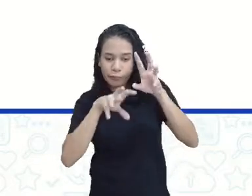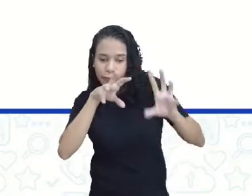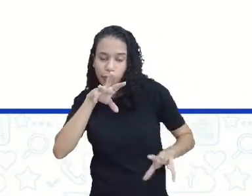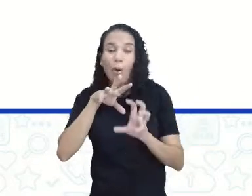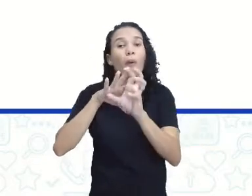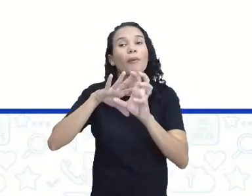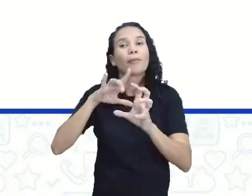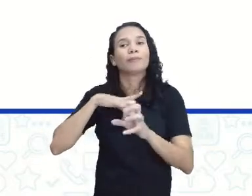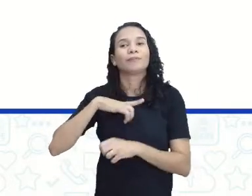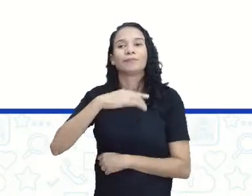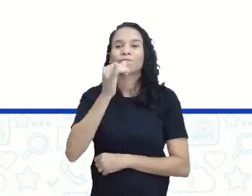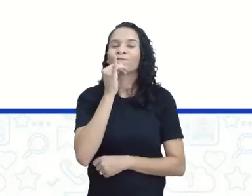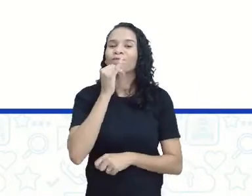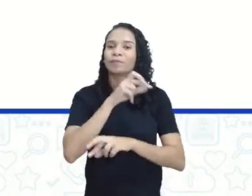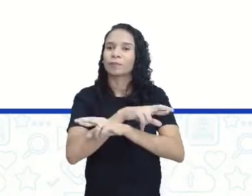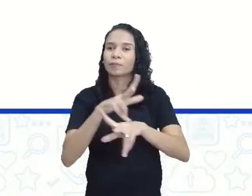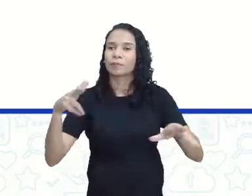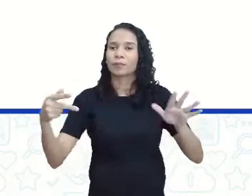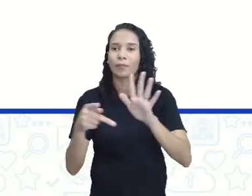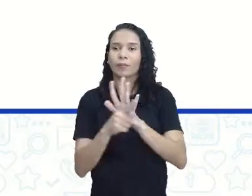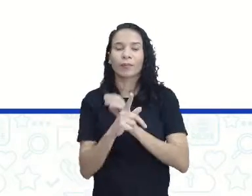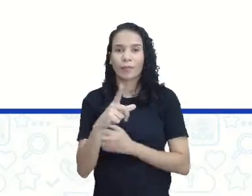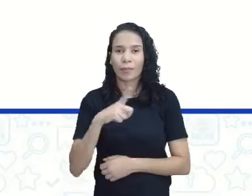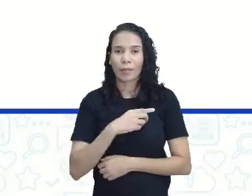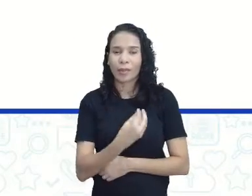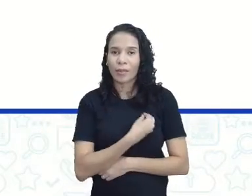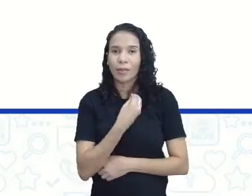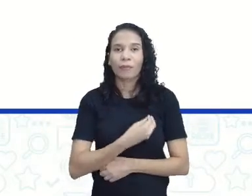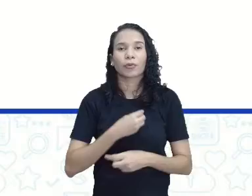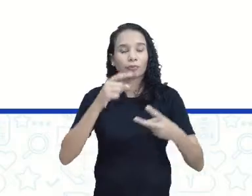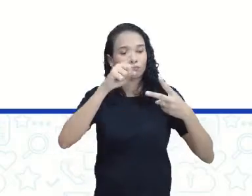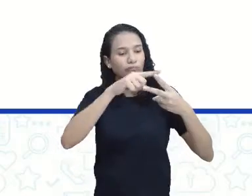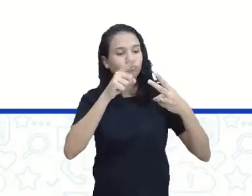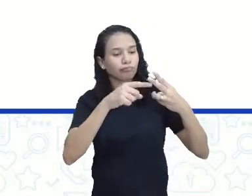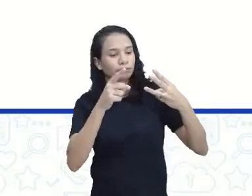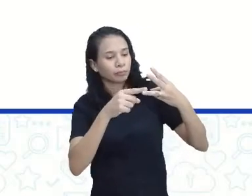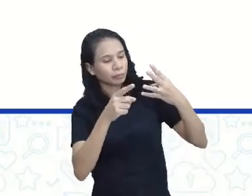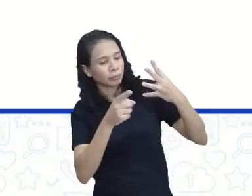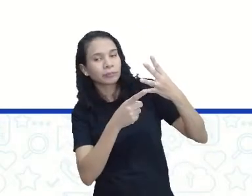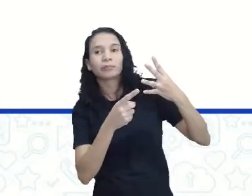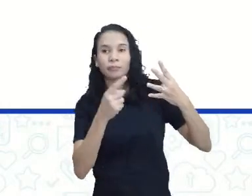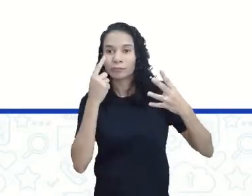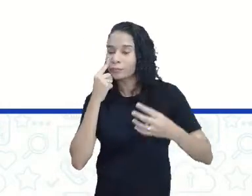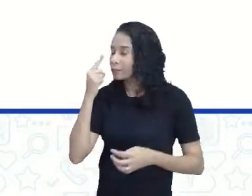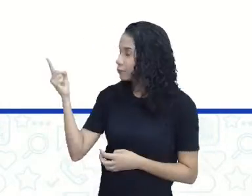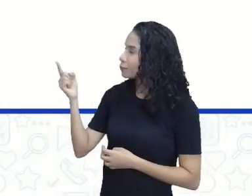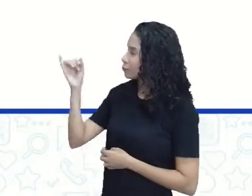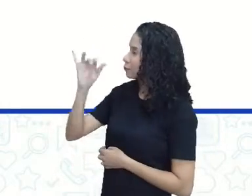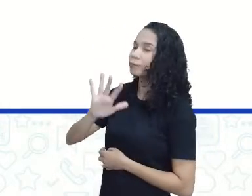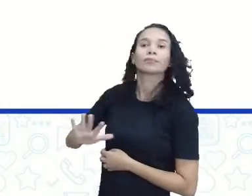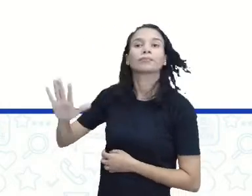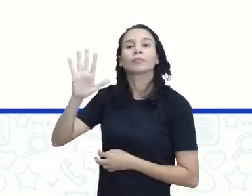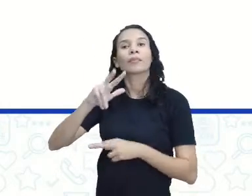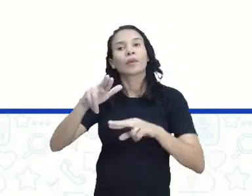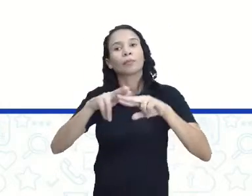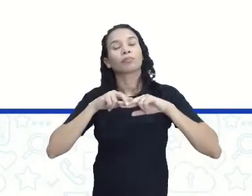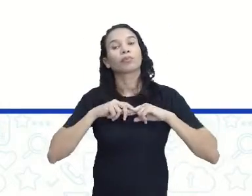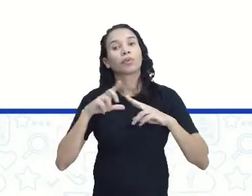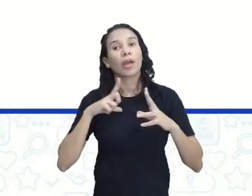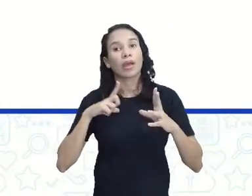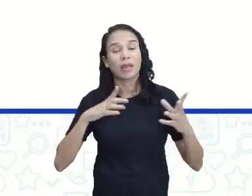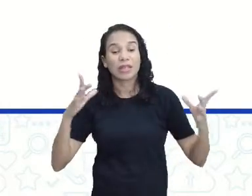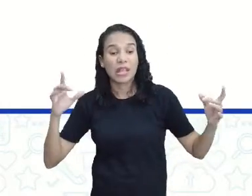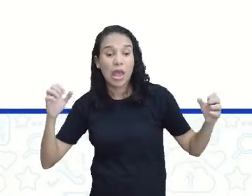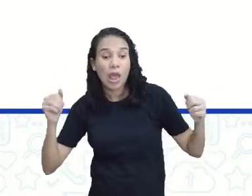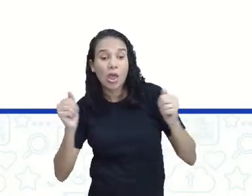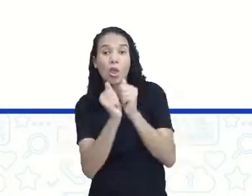aí alguns exemplos de hélio, né? O deutério, o trítio, né? E aí, quando eles batem um no